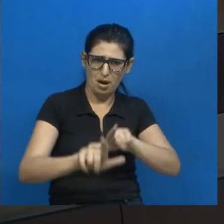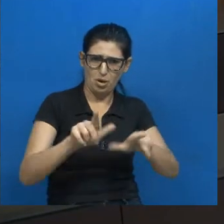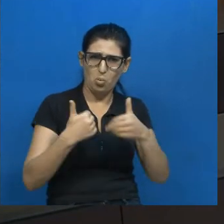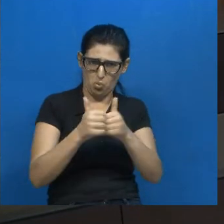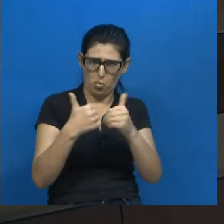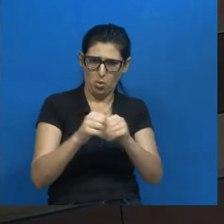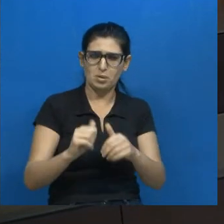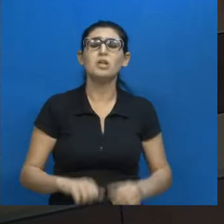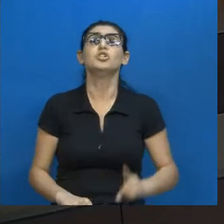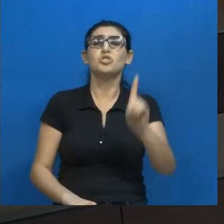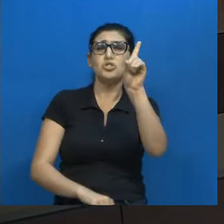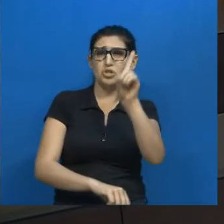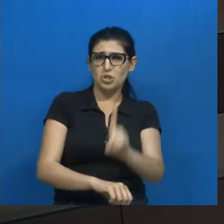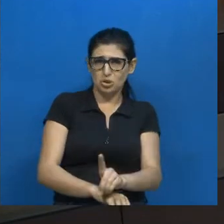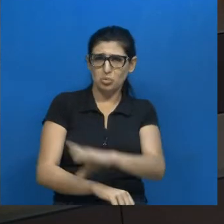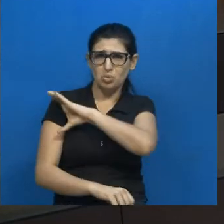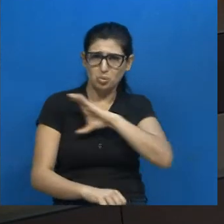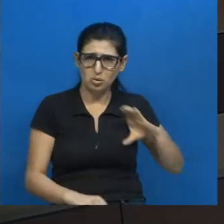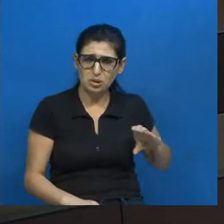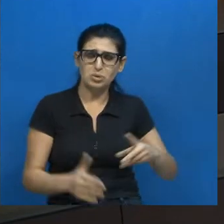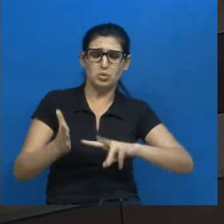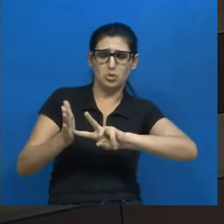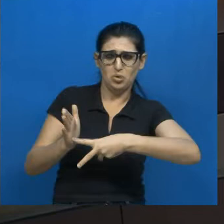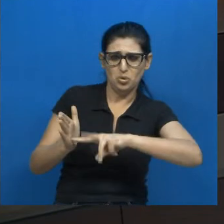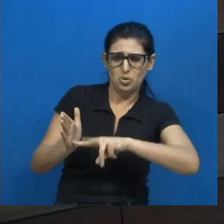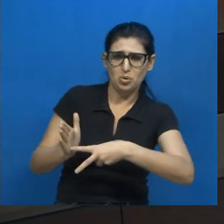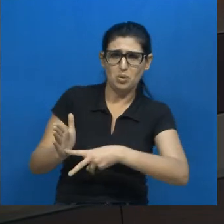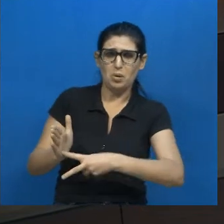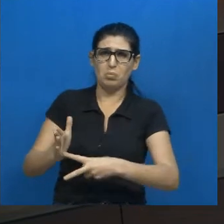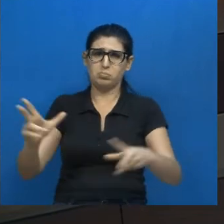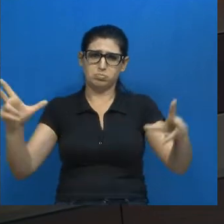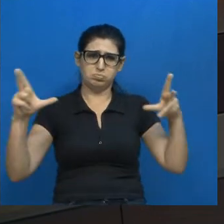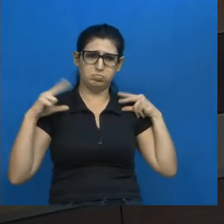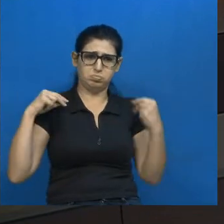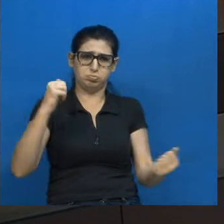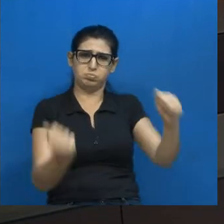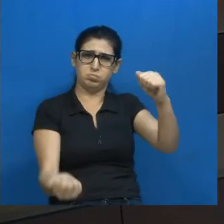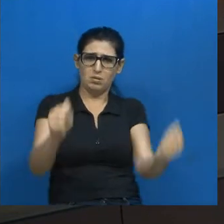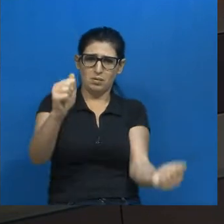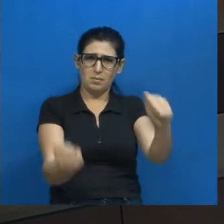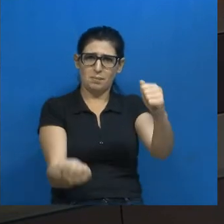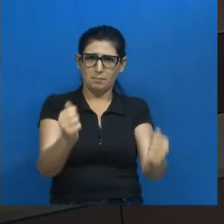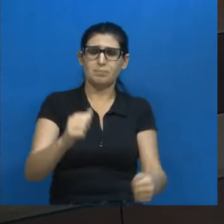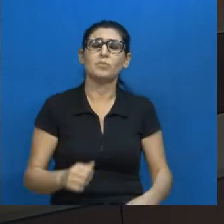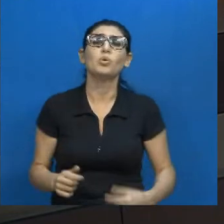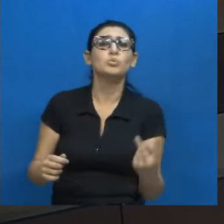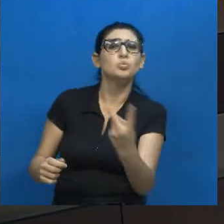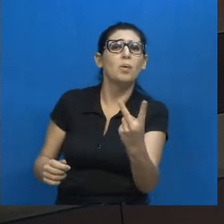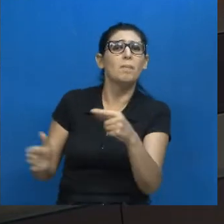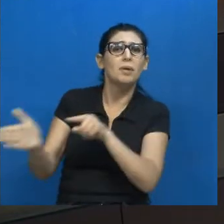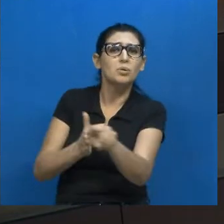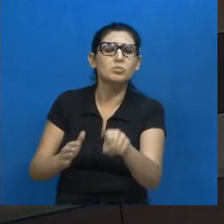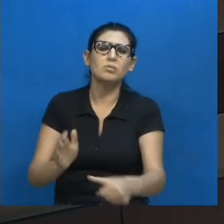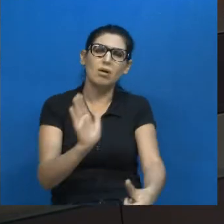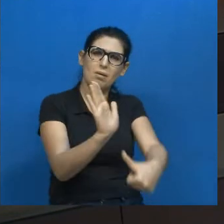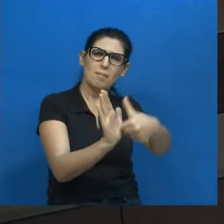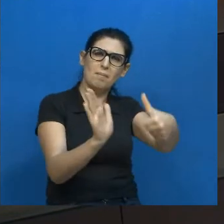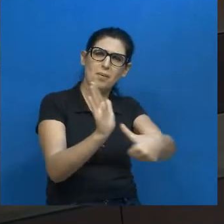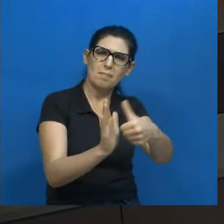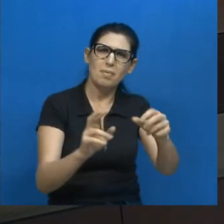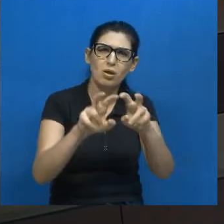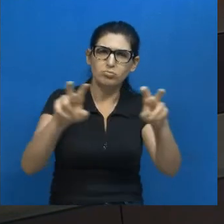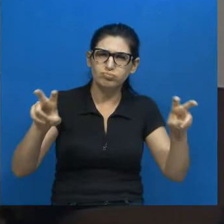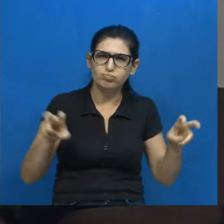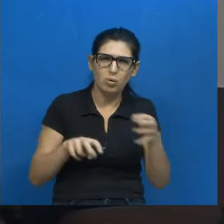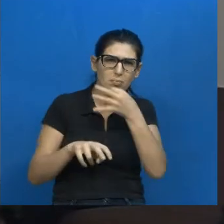Sou diretor, coordenador do Sindicato dos Condutores. Quero fazer 2 perguntas. A primeira, fiquei sabendo dessa